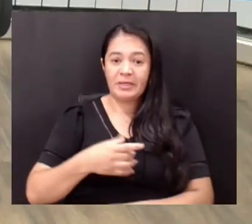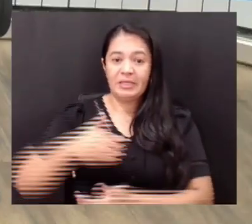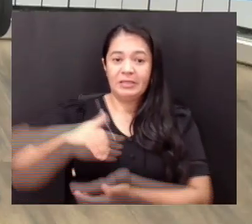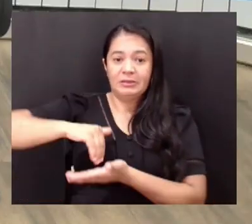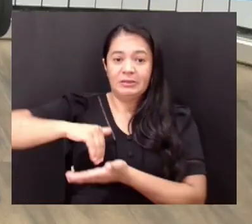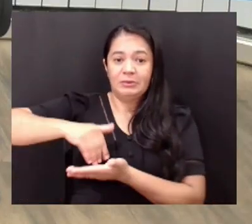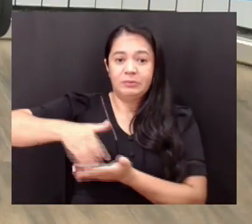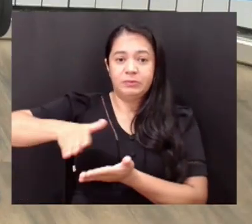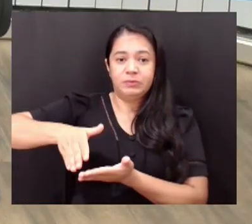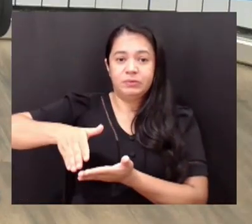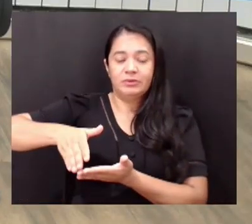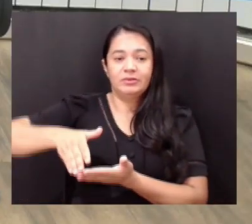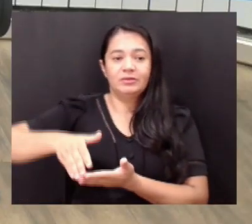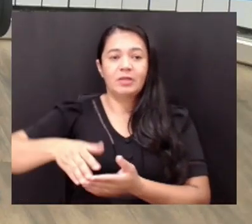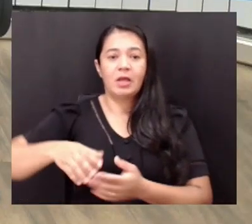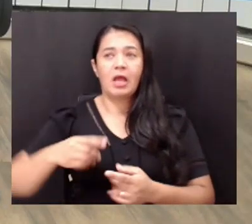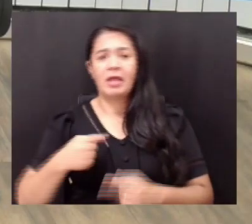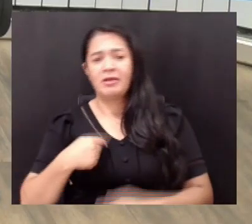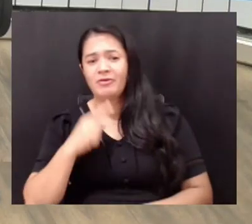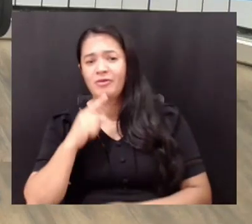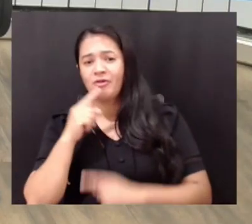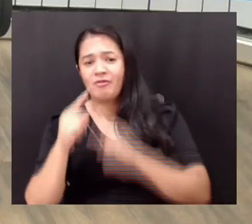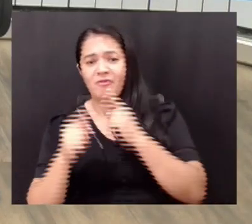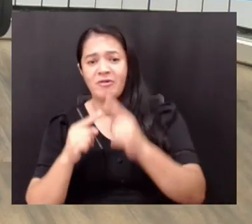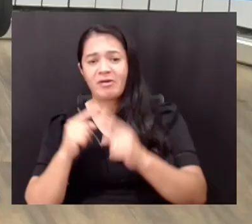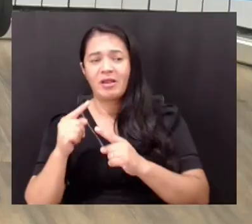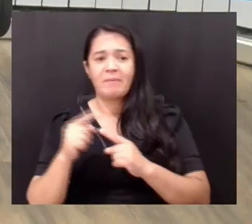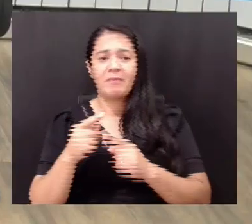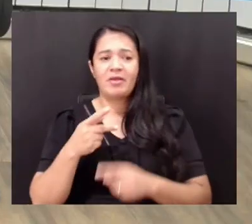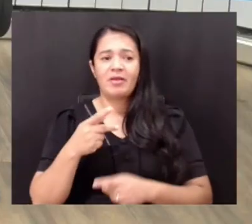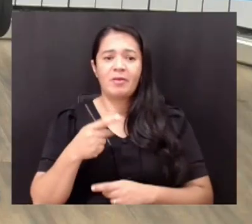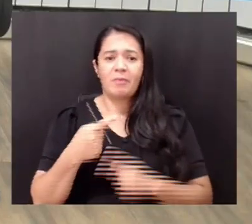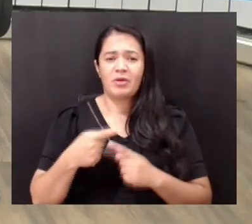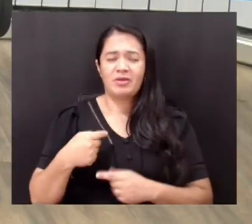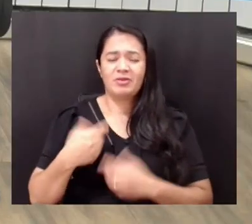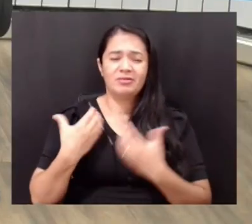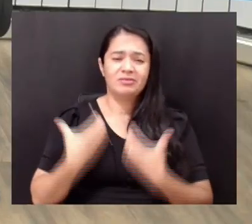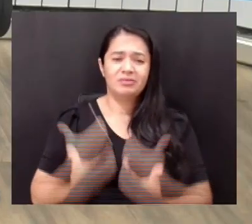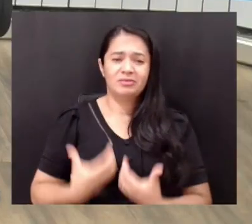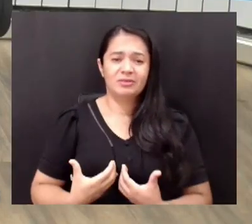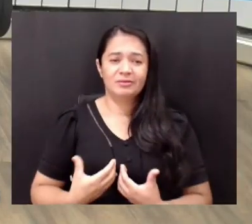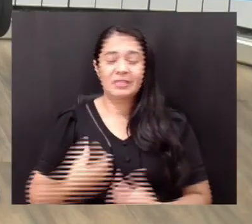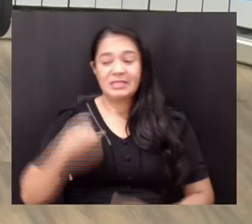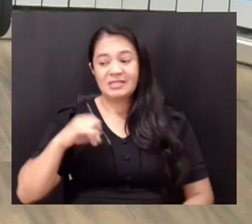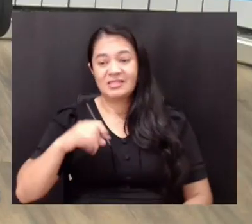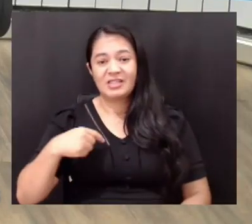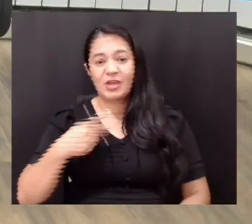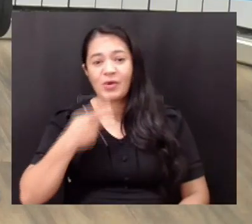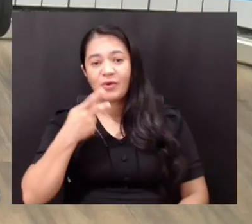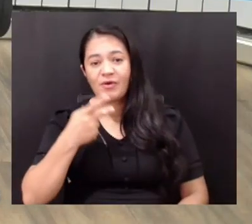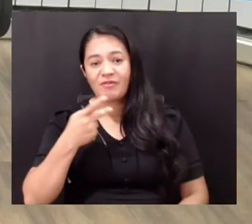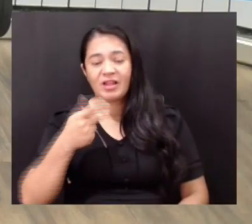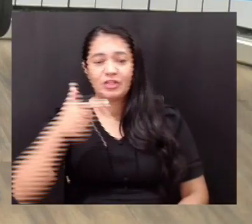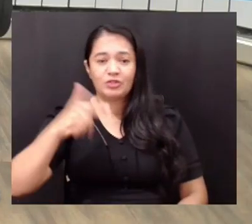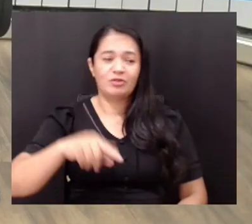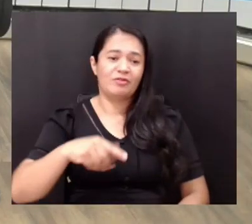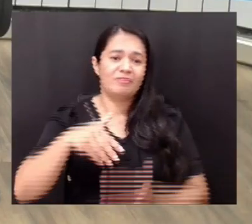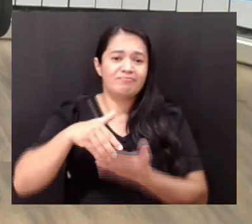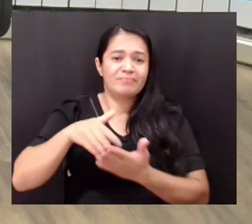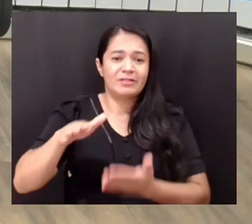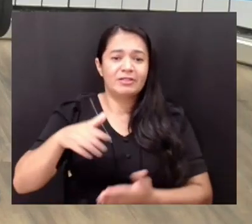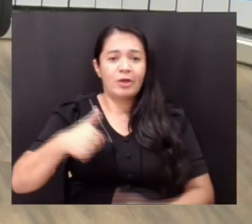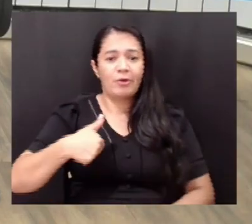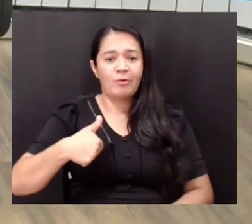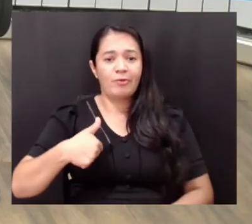eu reclamei que eu estou sobrecarregado, então se eu reclamar de novo, vão me mandar embora. E, por outro lado,